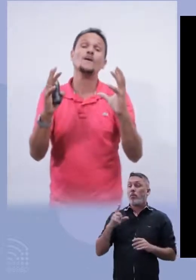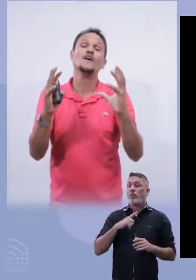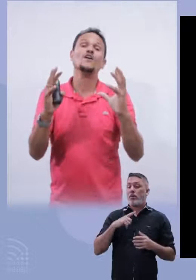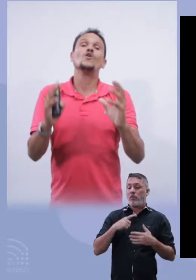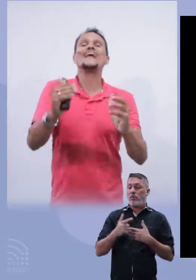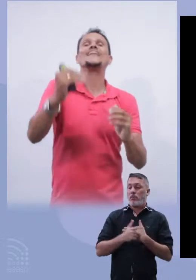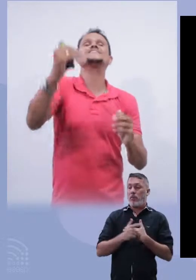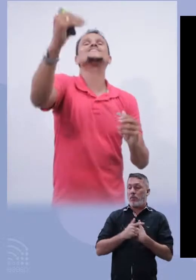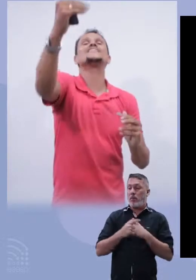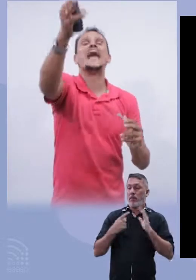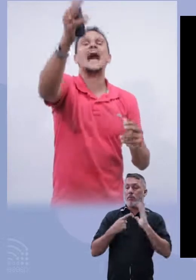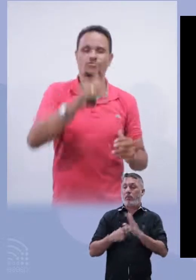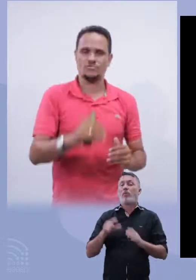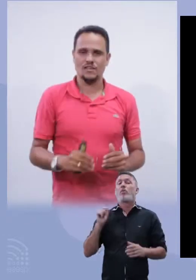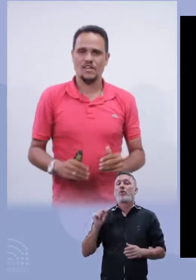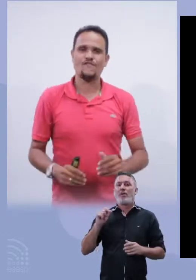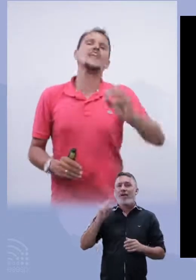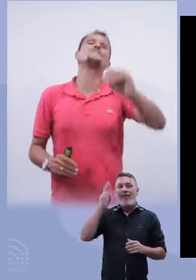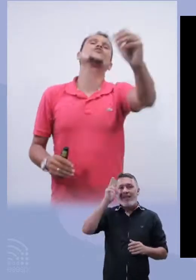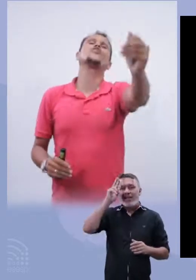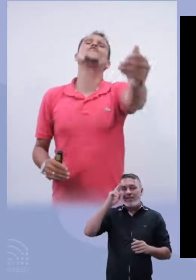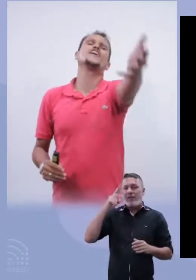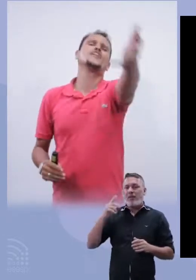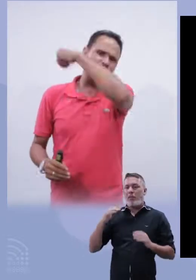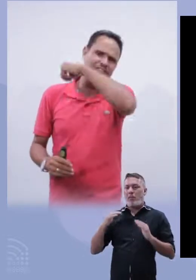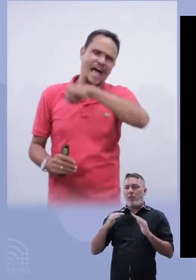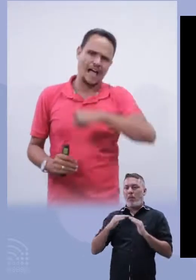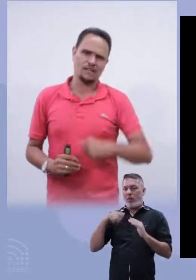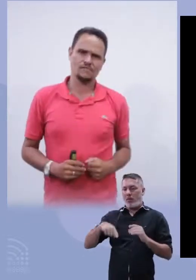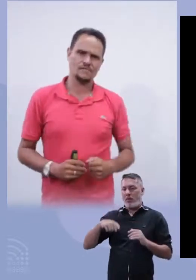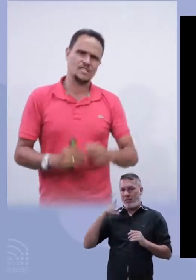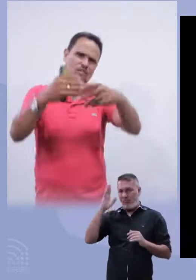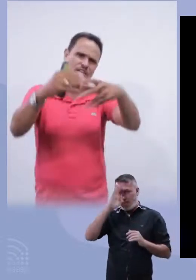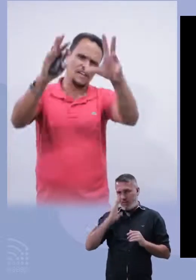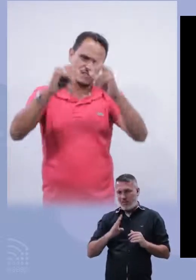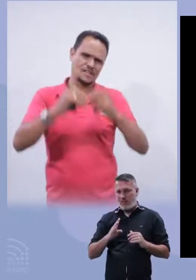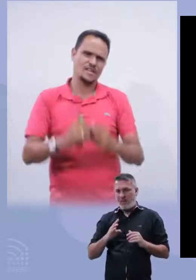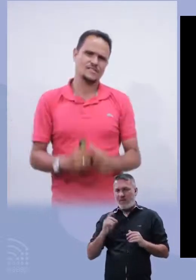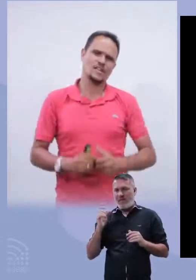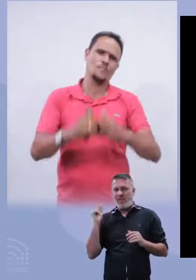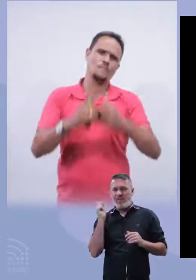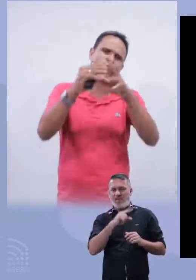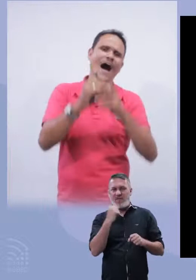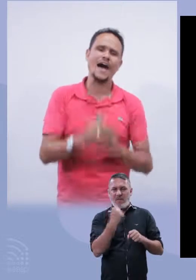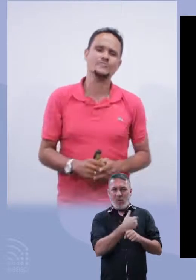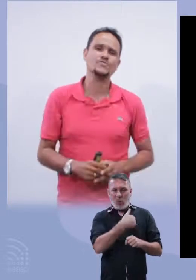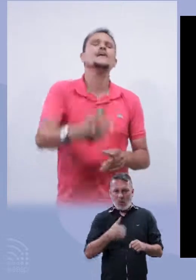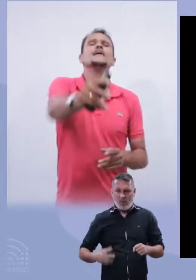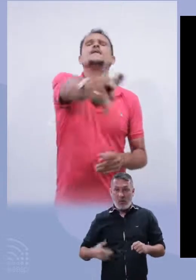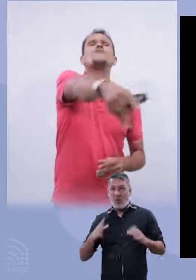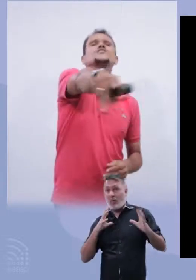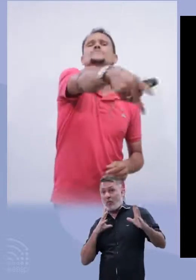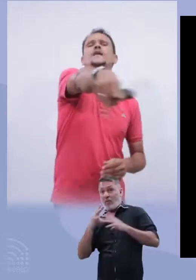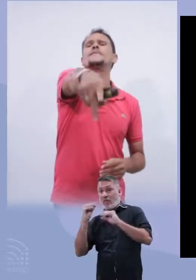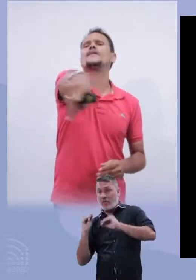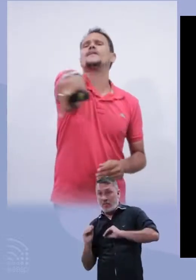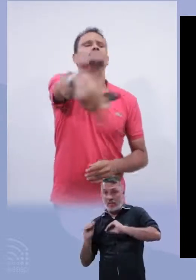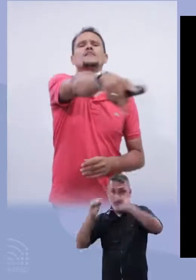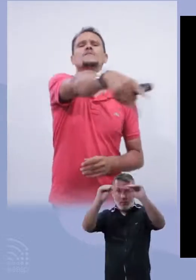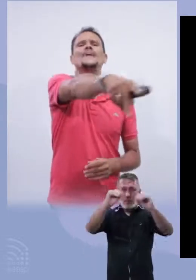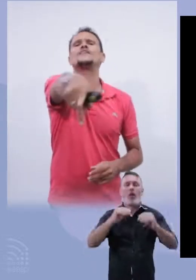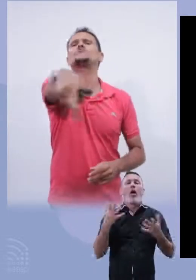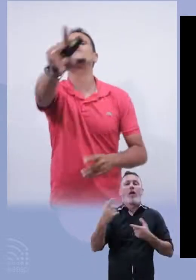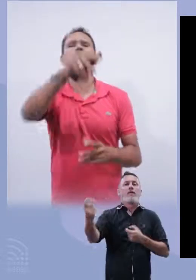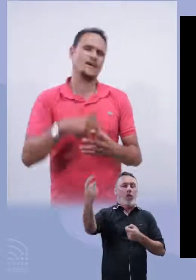fundo? Aqueles exilados que falaram mal do governo, pode voltar, vocês estão livres, vocês estão perdoados. Pode